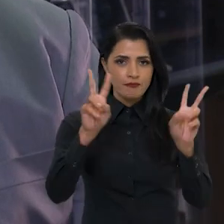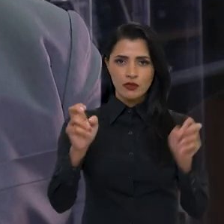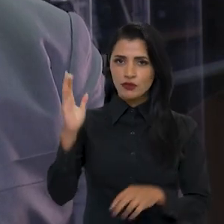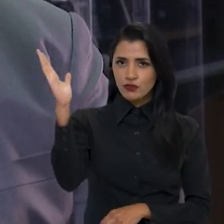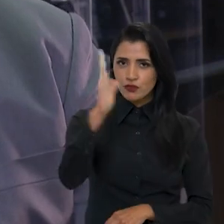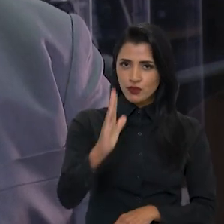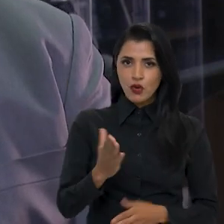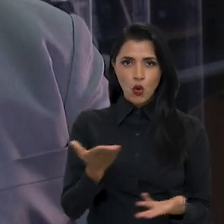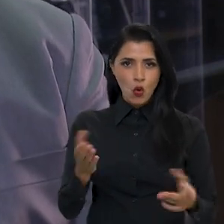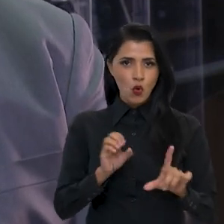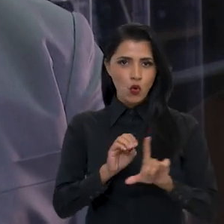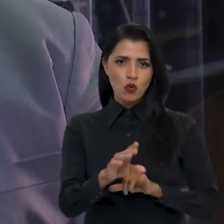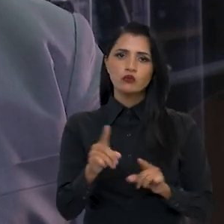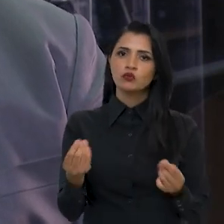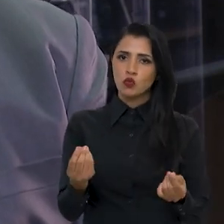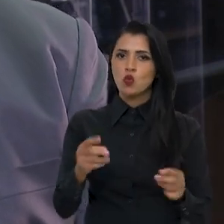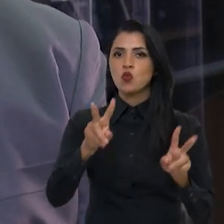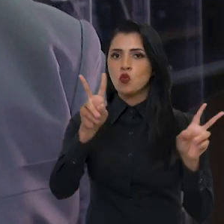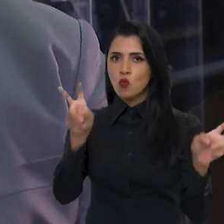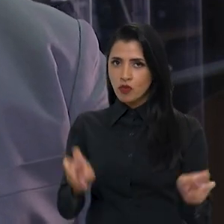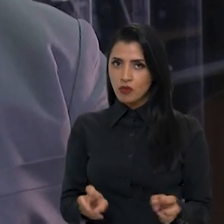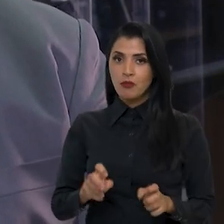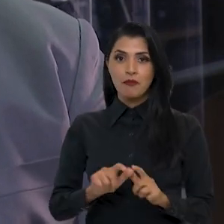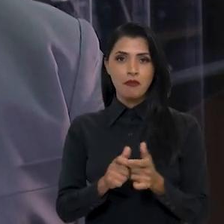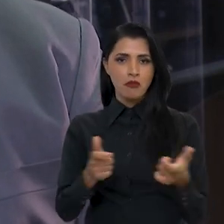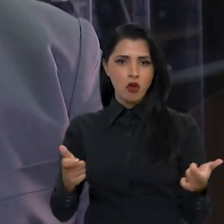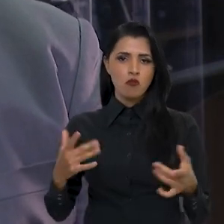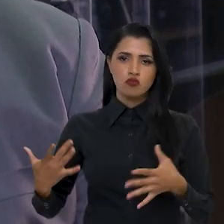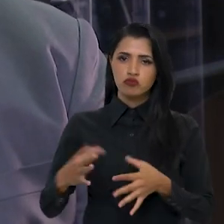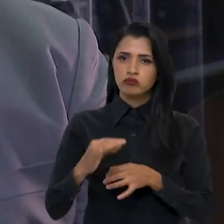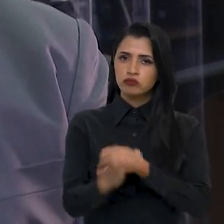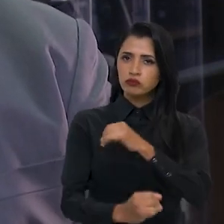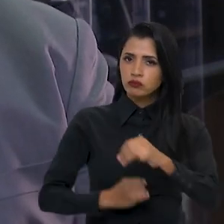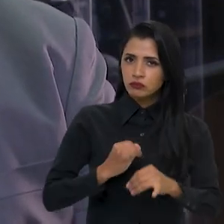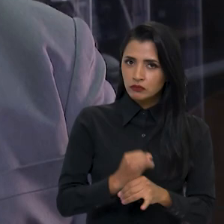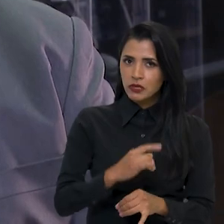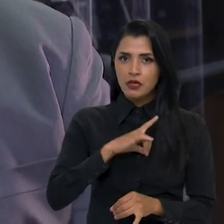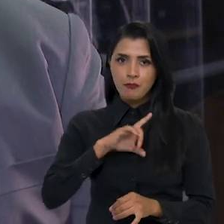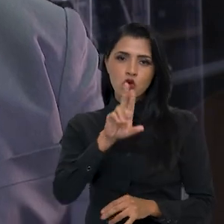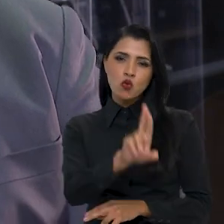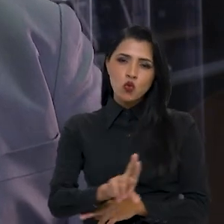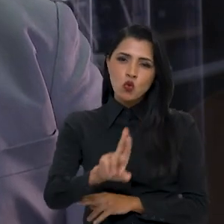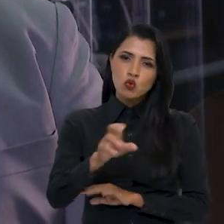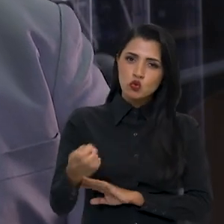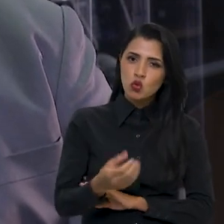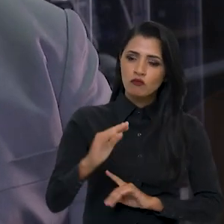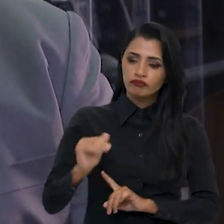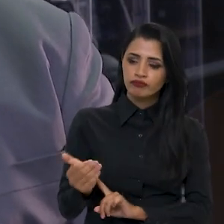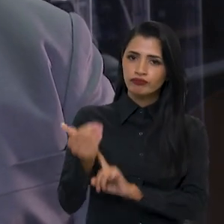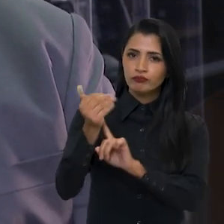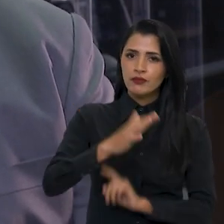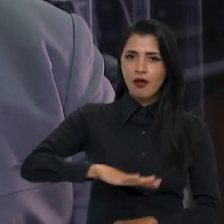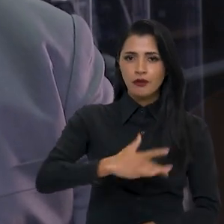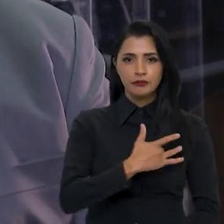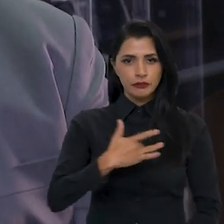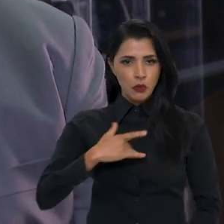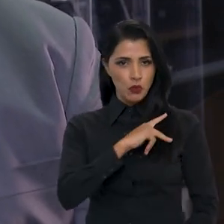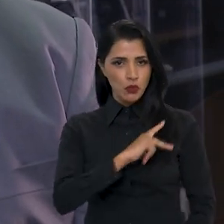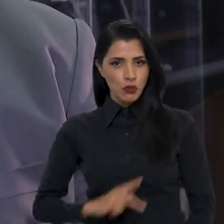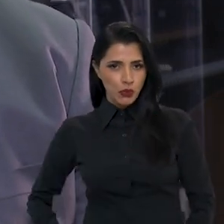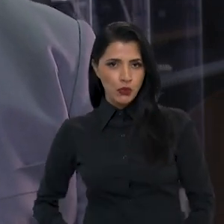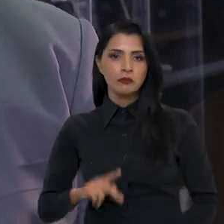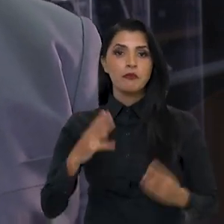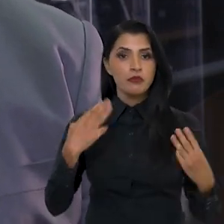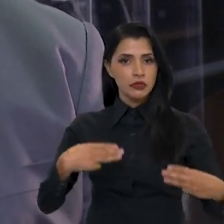Olá, o Brasil em Pauta está no ar. Com uma demanda cada vez maior por conectividade e pelo uso das novas tecnologias na